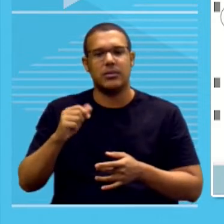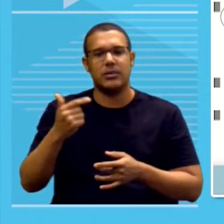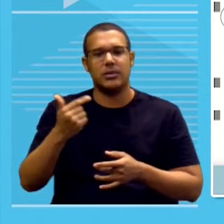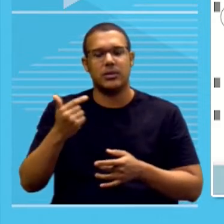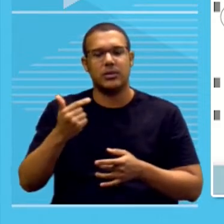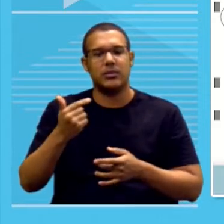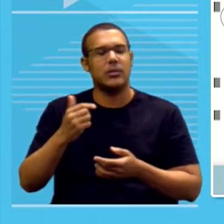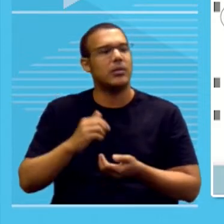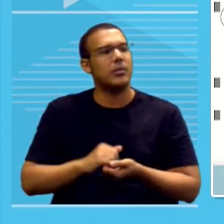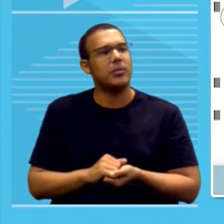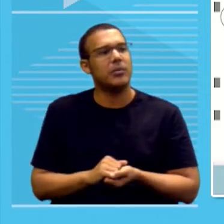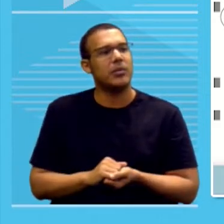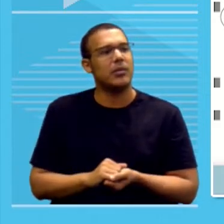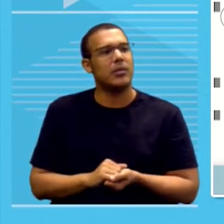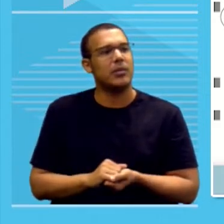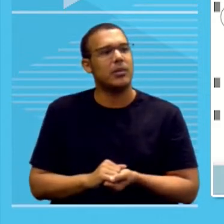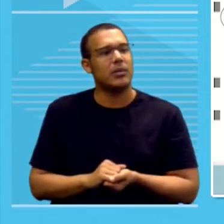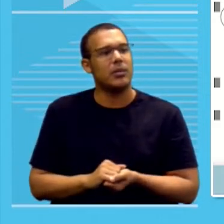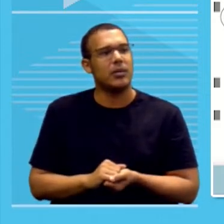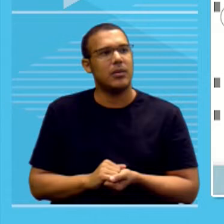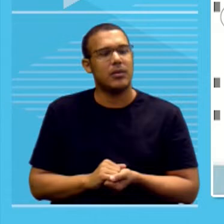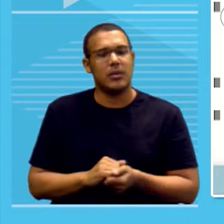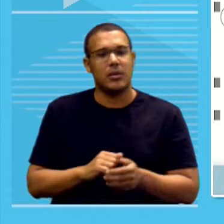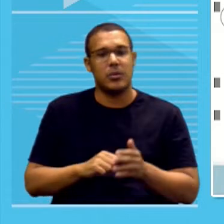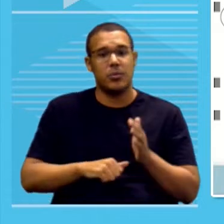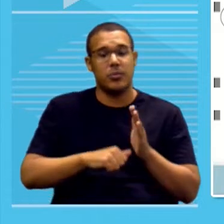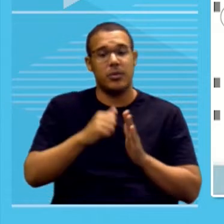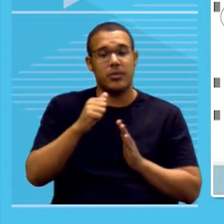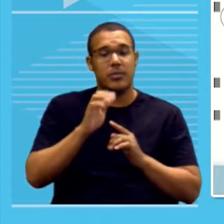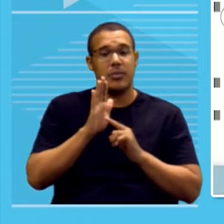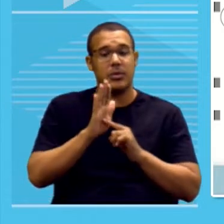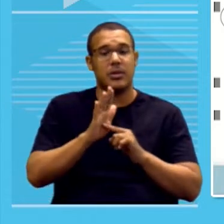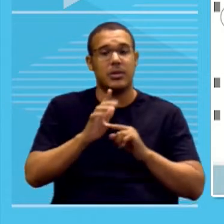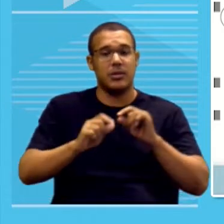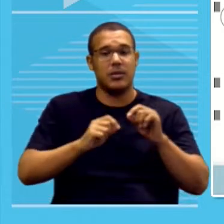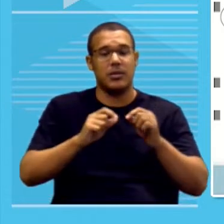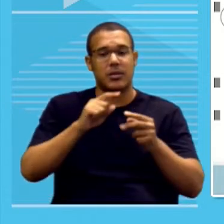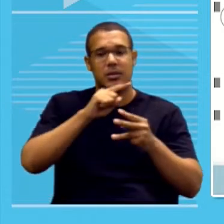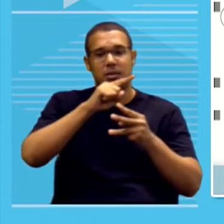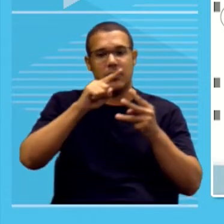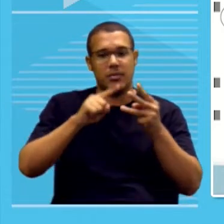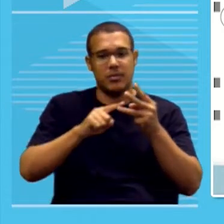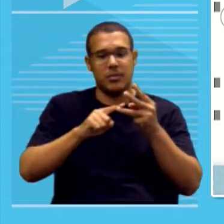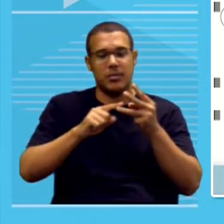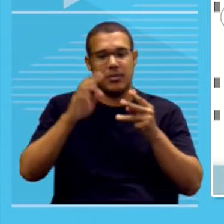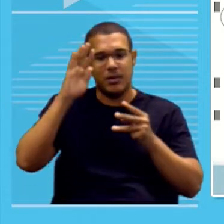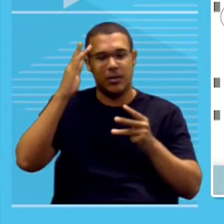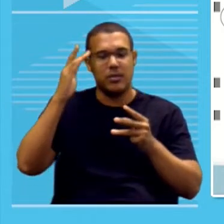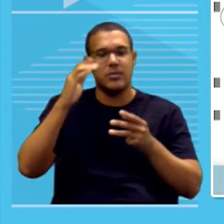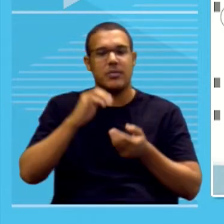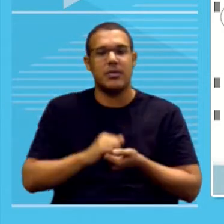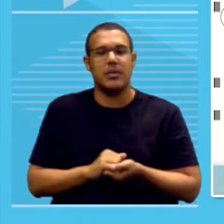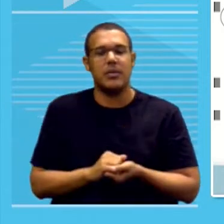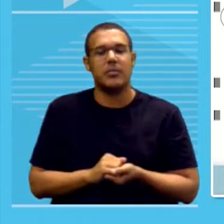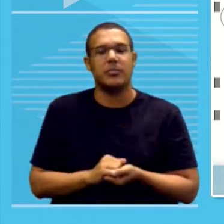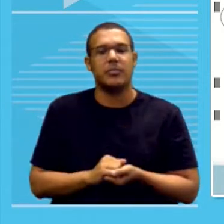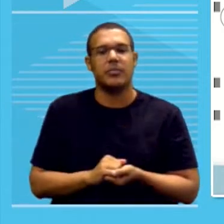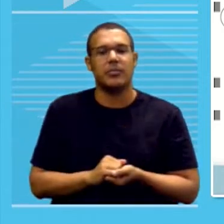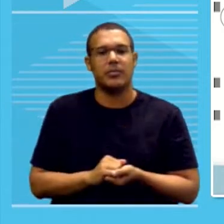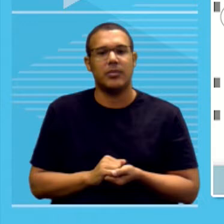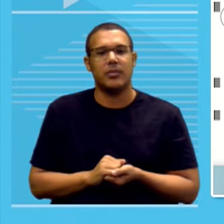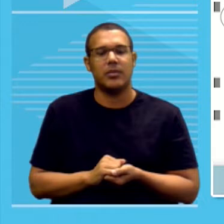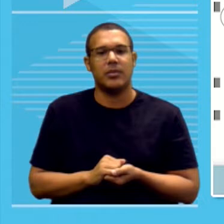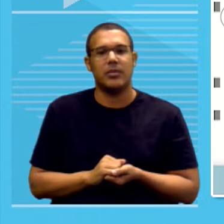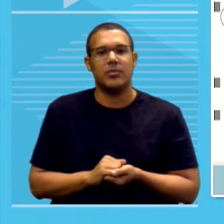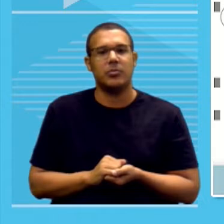os processos resolutivos primeiro semestre nós apresentamos para vocês três caminhos para resolver a equação do segundo grau quando ela era